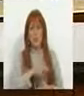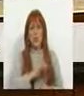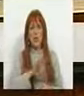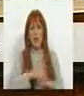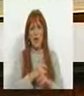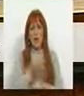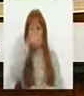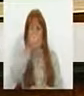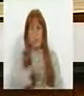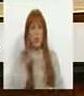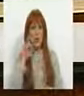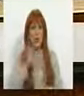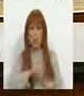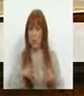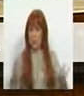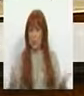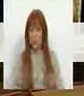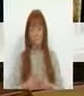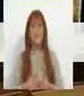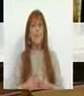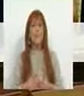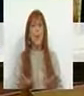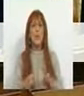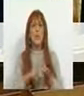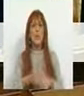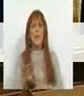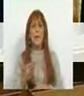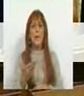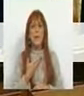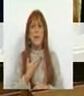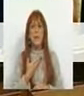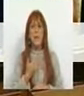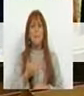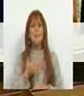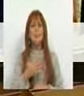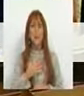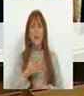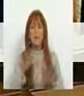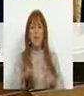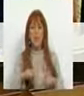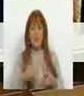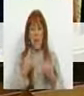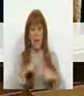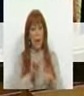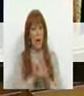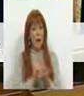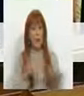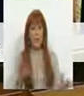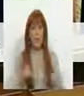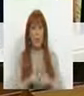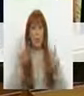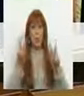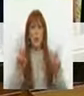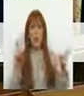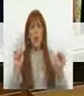Senhores membros do Governo, senhoras e senhores deputados, o Grupo Parlamentar do PSD gostaria de terminar esta audição com o